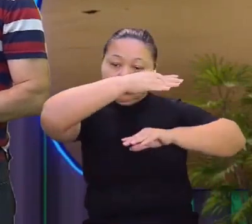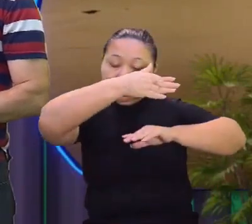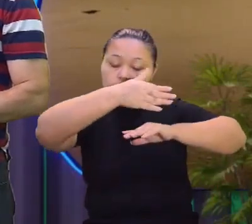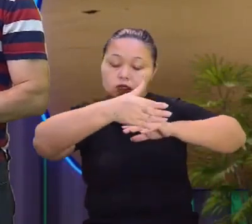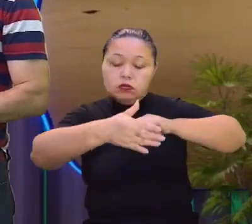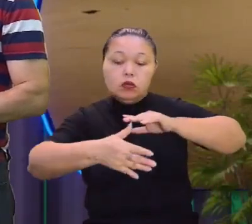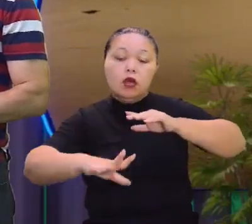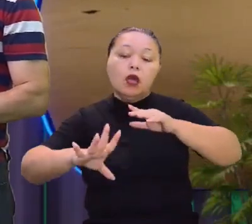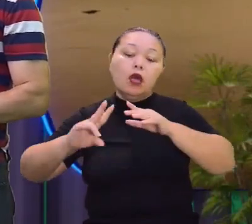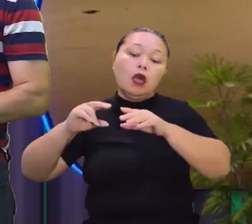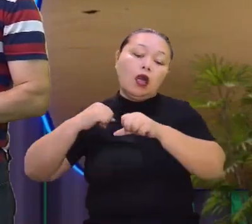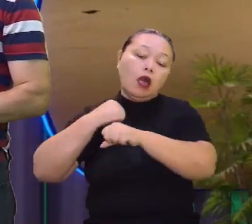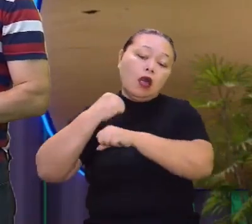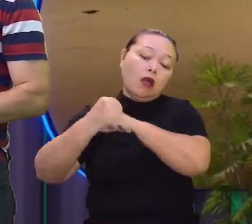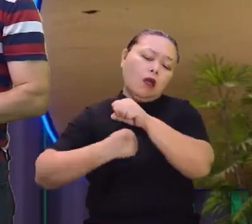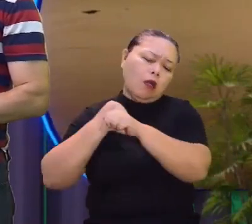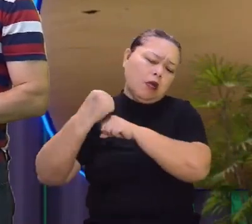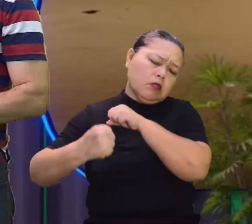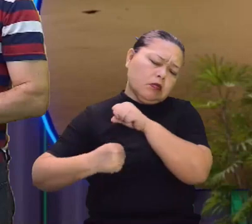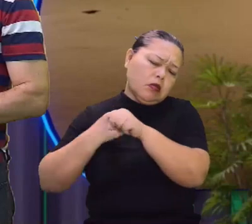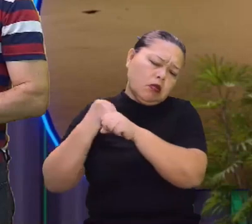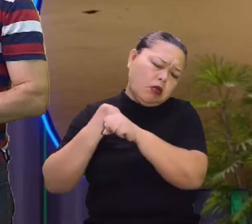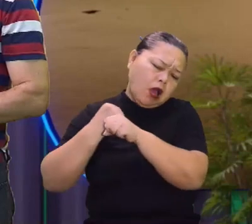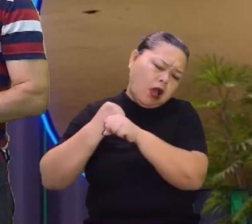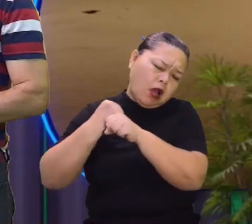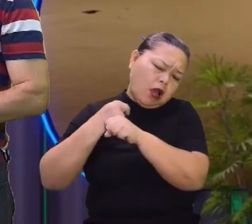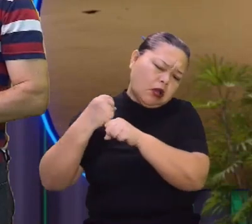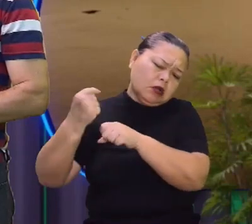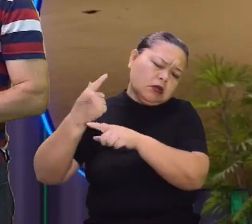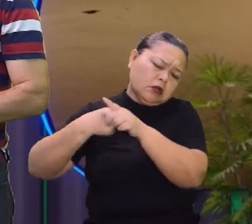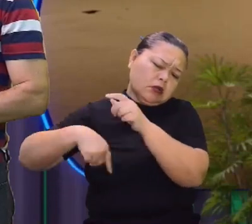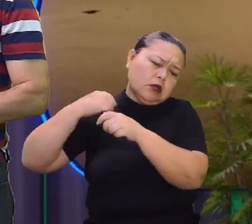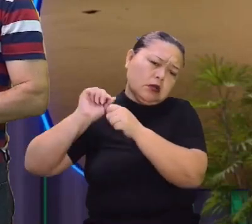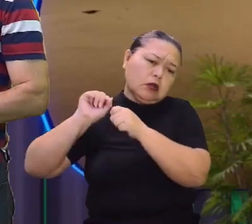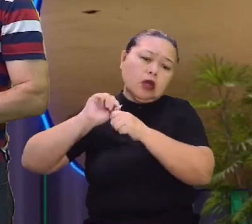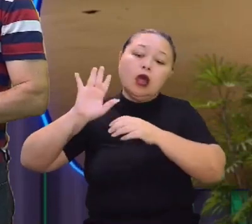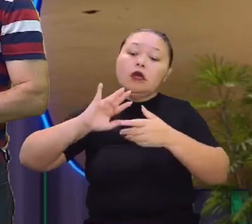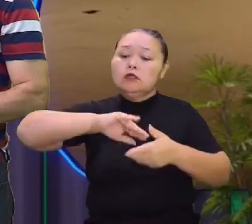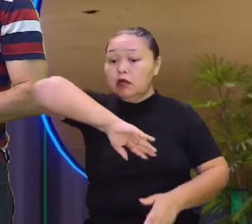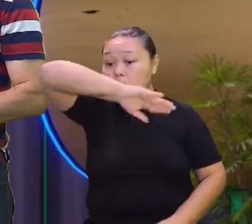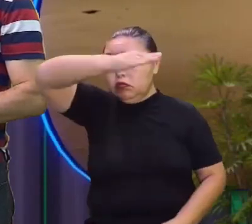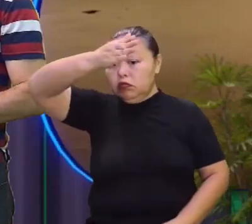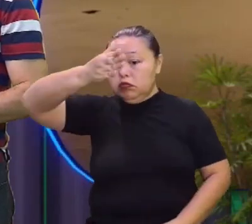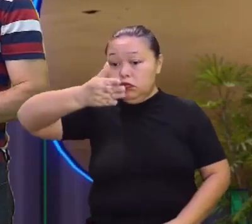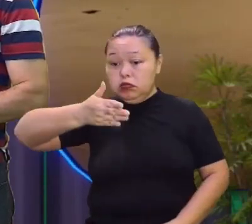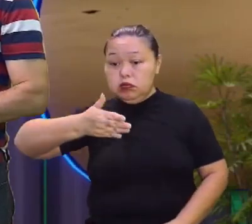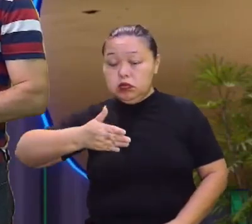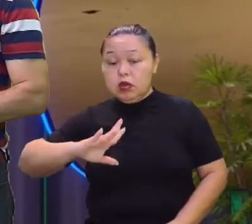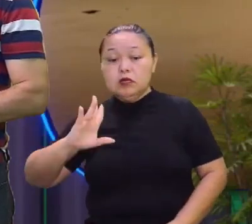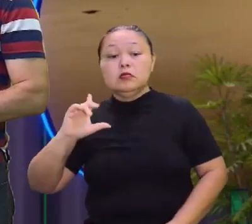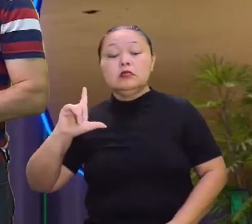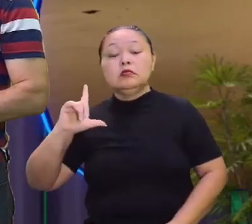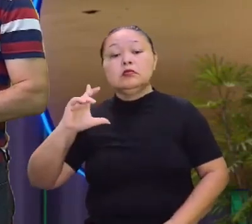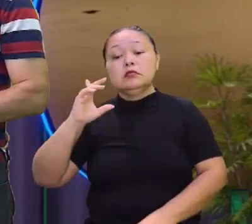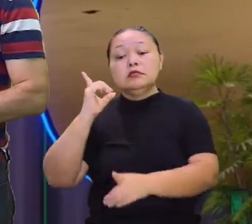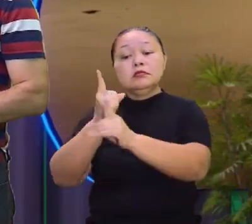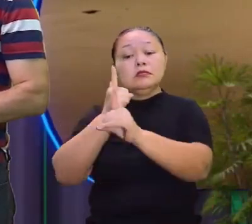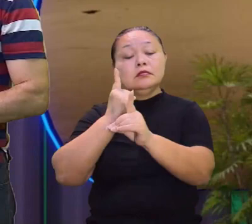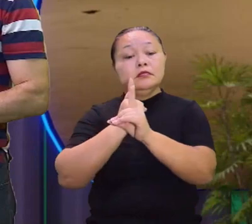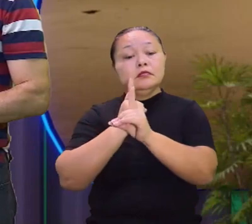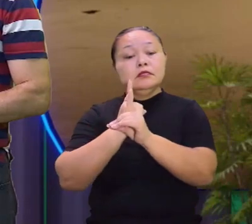leva milhões e milhões de anos. Por isso que essas áreas onde tem o dobramento moderno, a gente vai encontrar